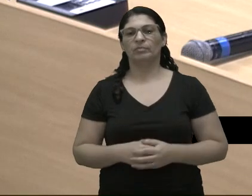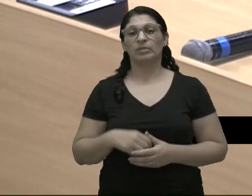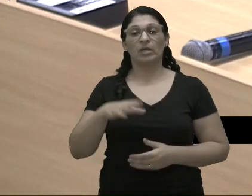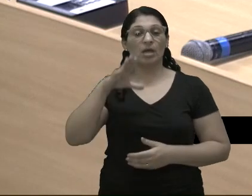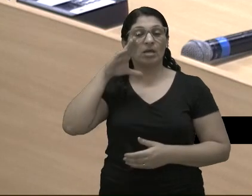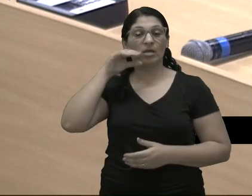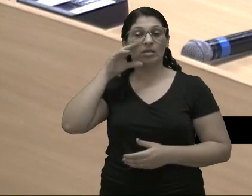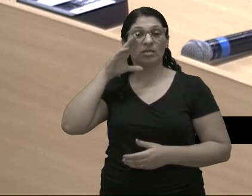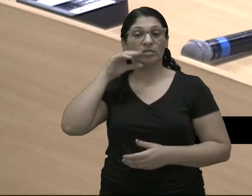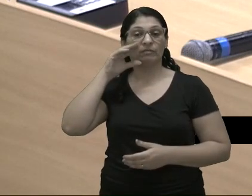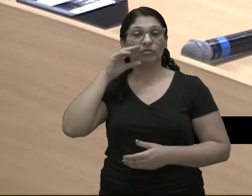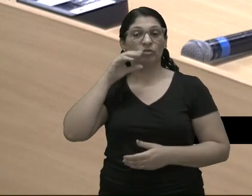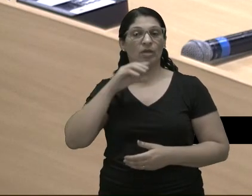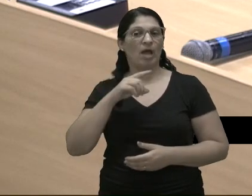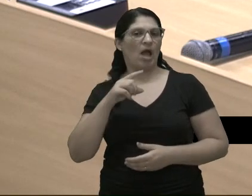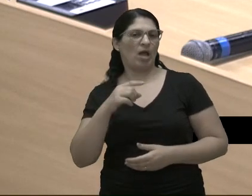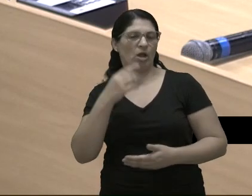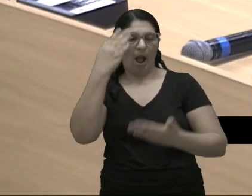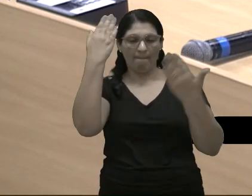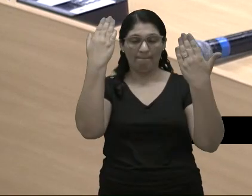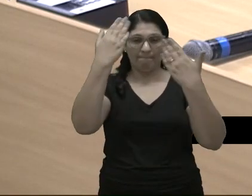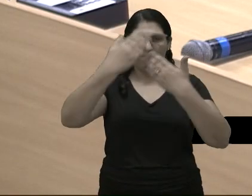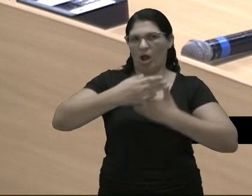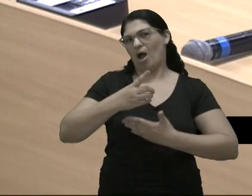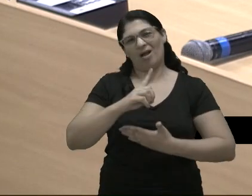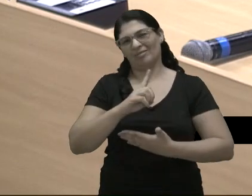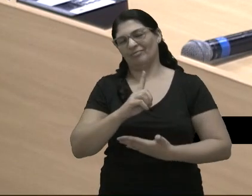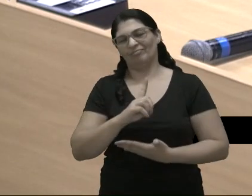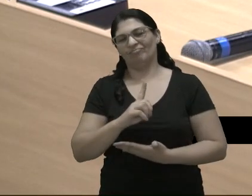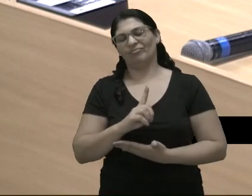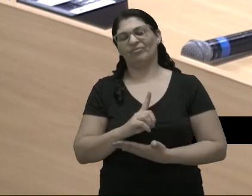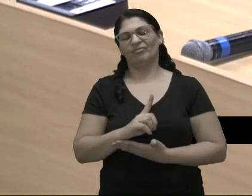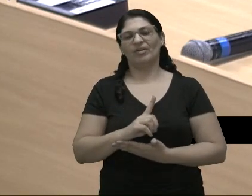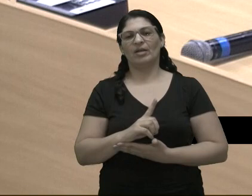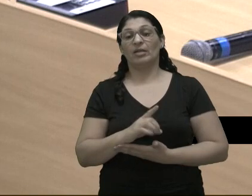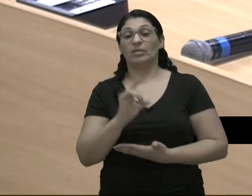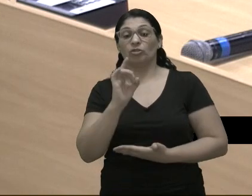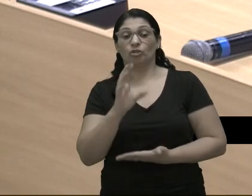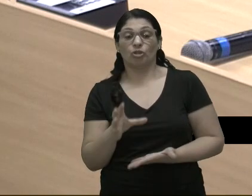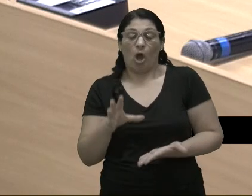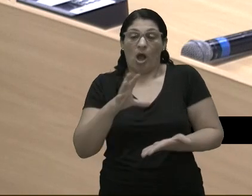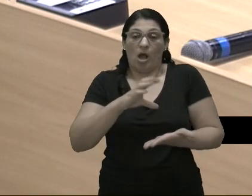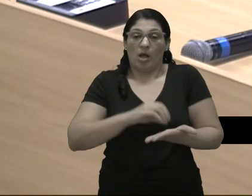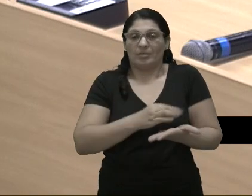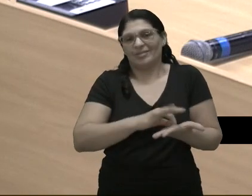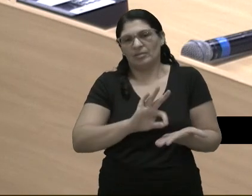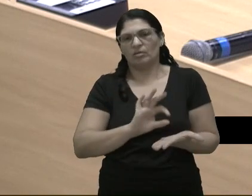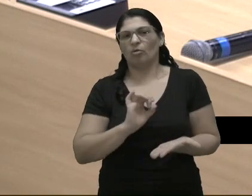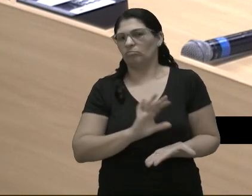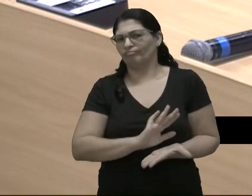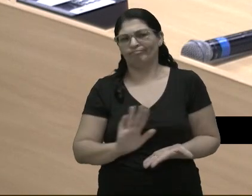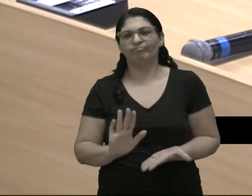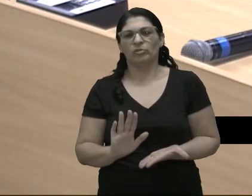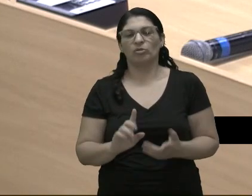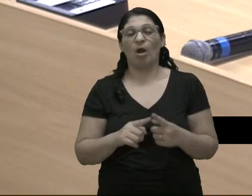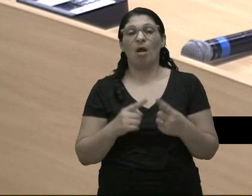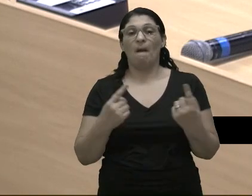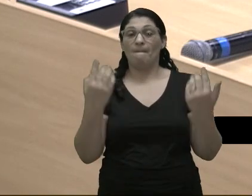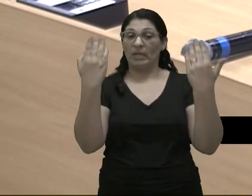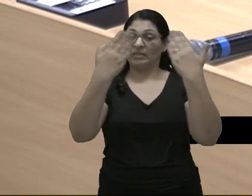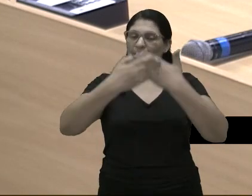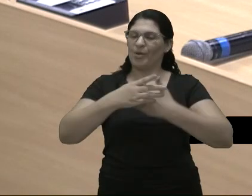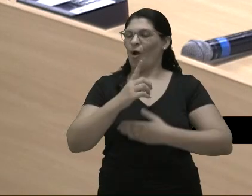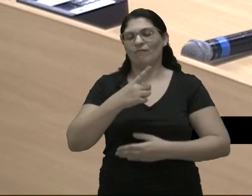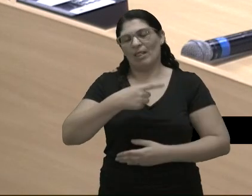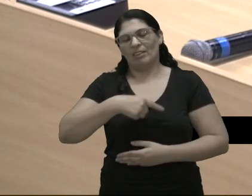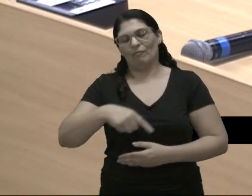funcionário em si, ele não fez a prova, mas ele fez a inscrição. Existiu a inscrição dele, só que ele não foi no dia e não